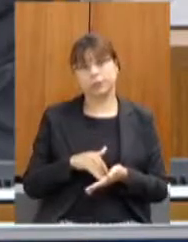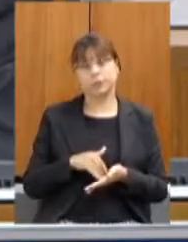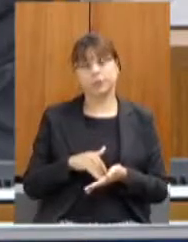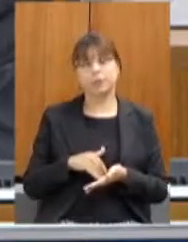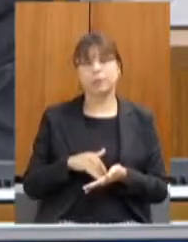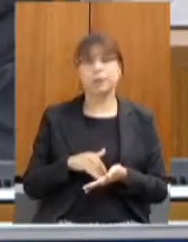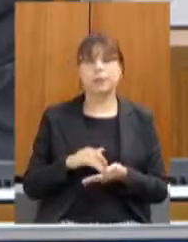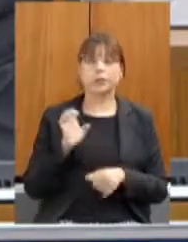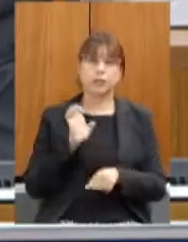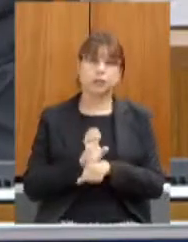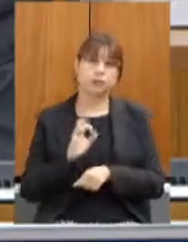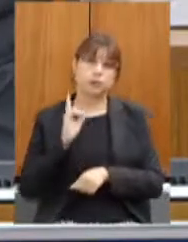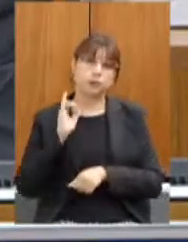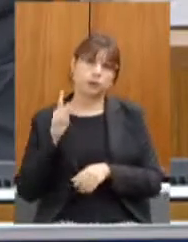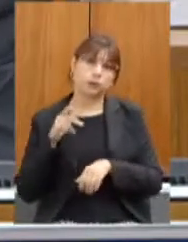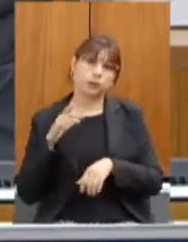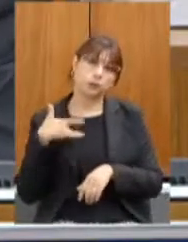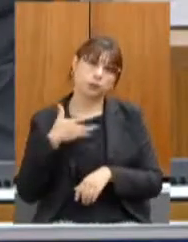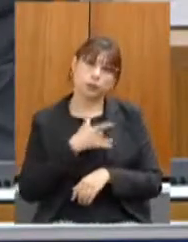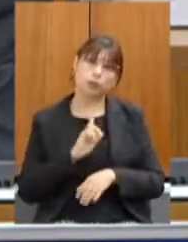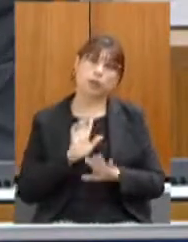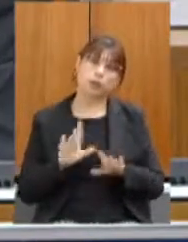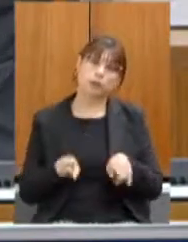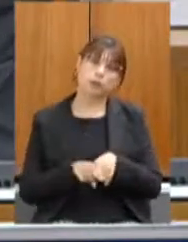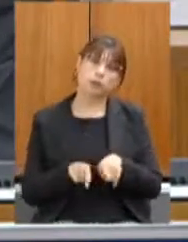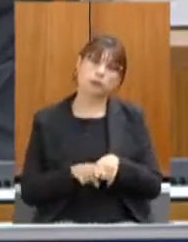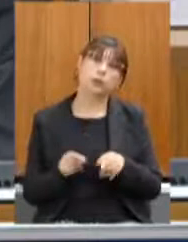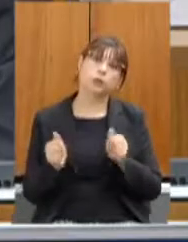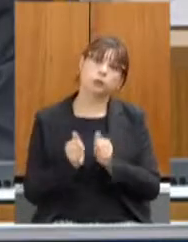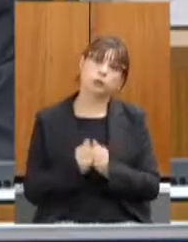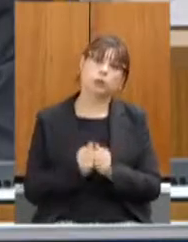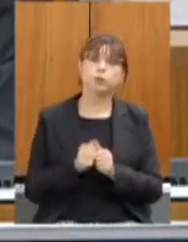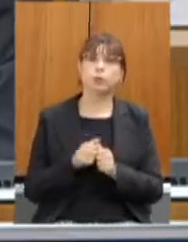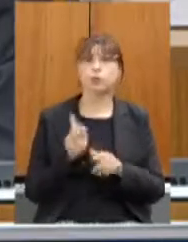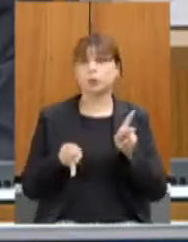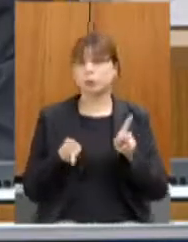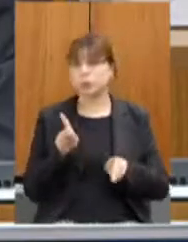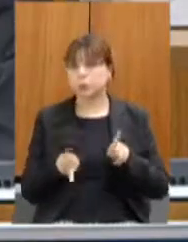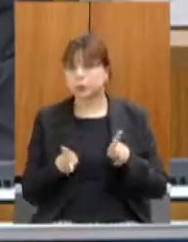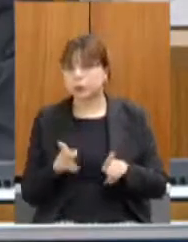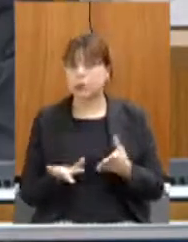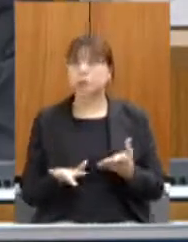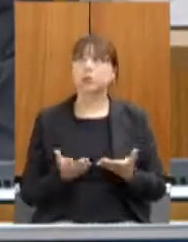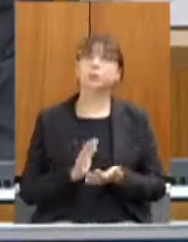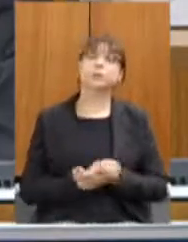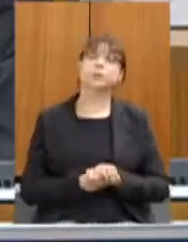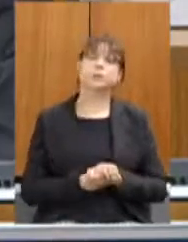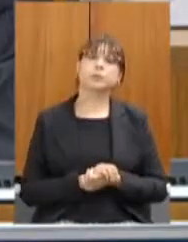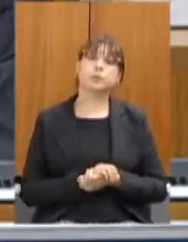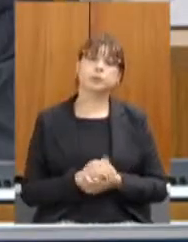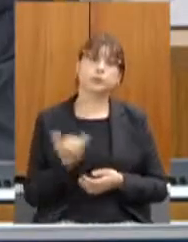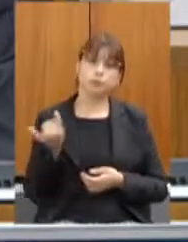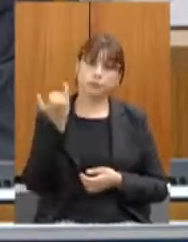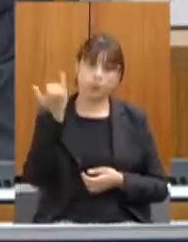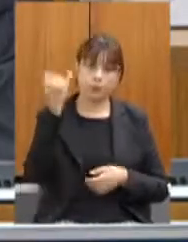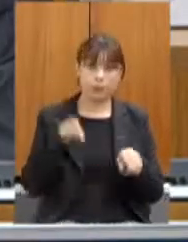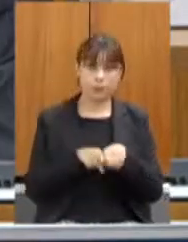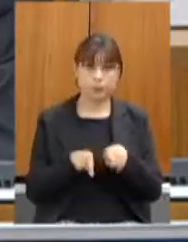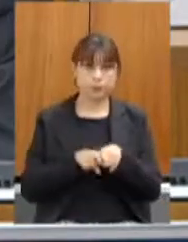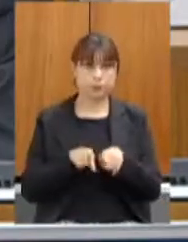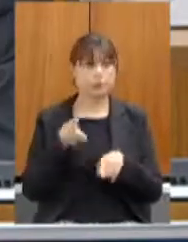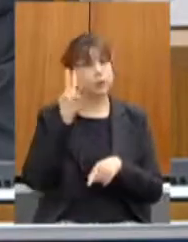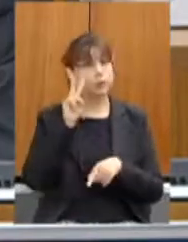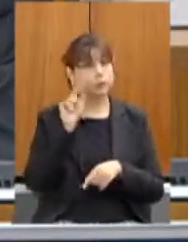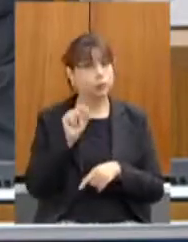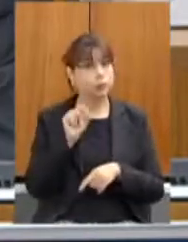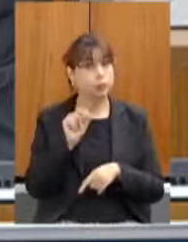macrorregião tanta secretarias municipais saúde quanto da própria promotoria né e é importante lembrar assim quando